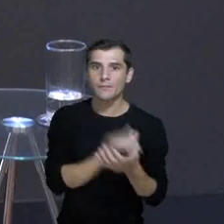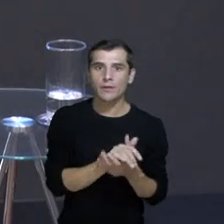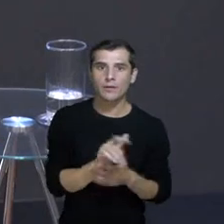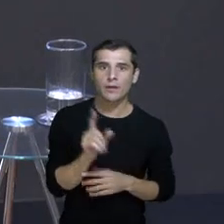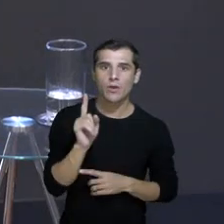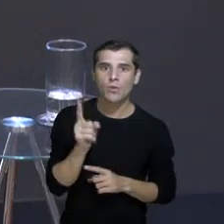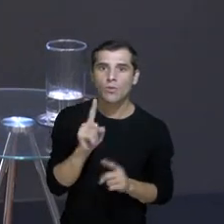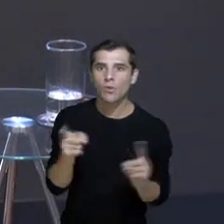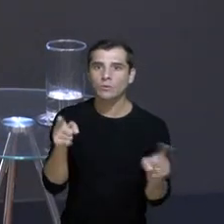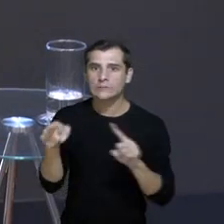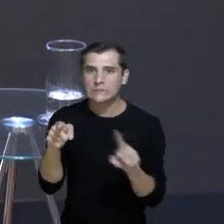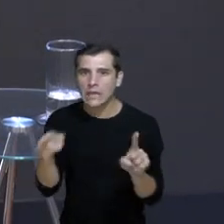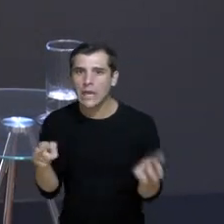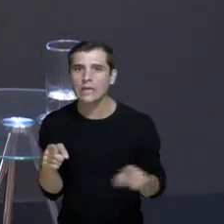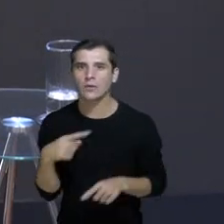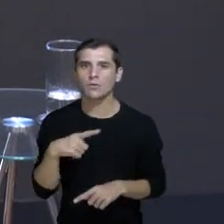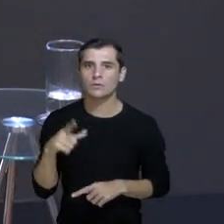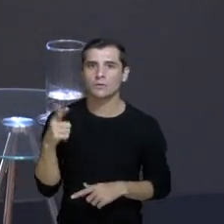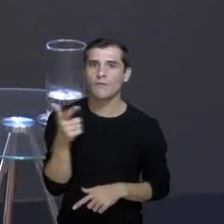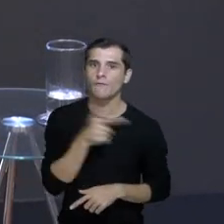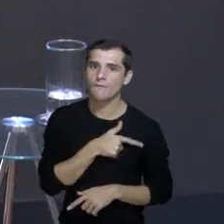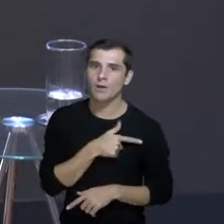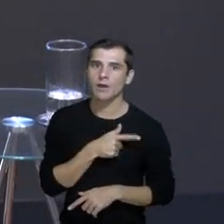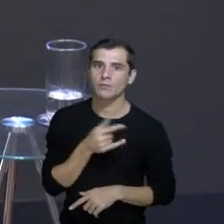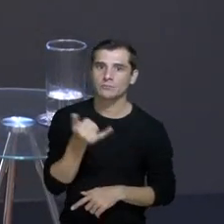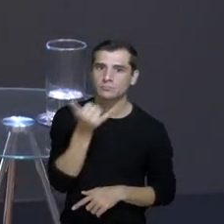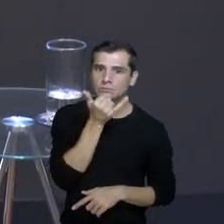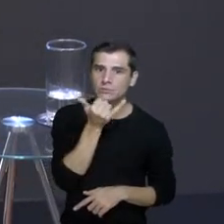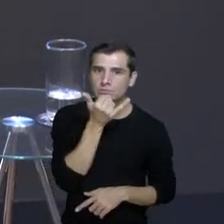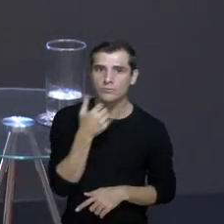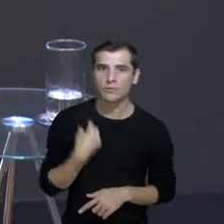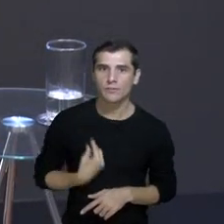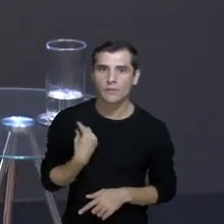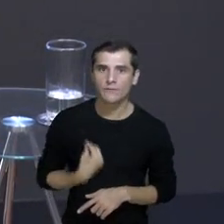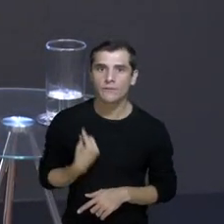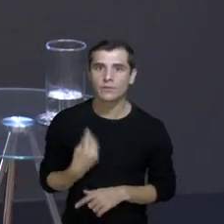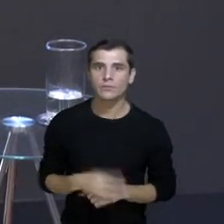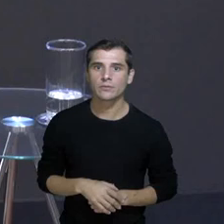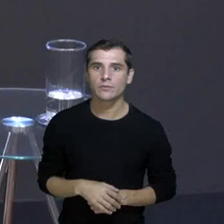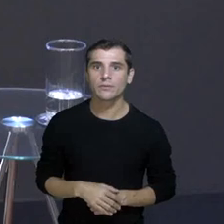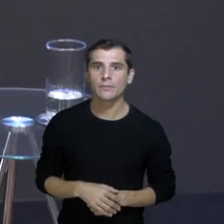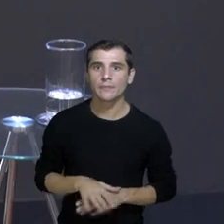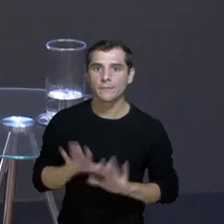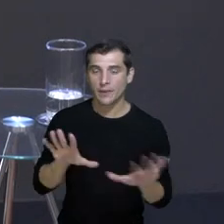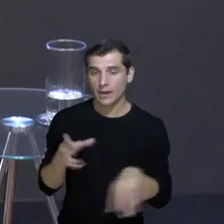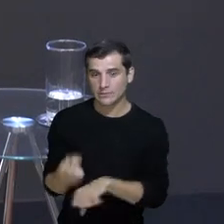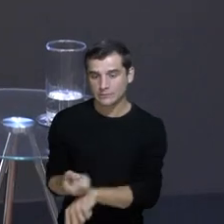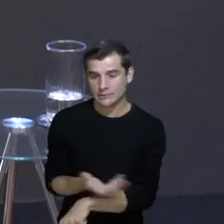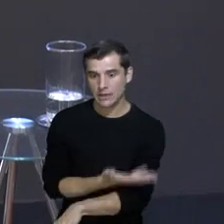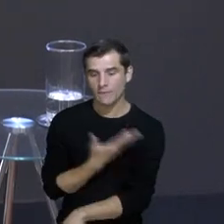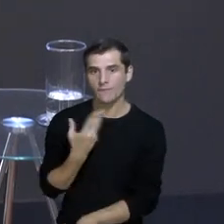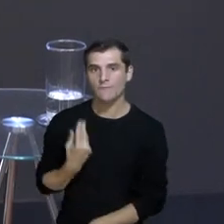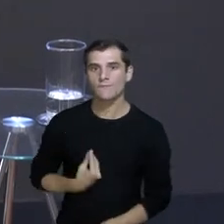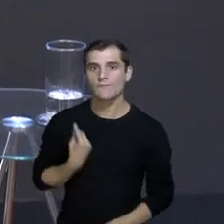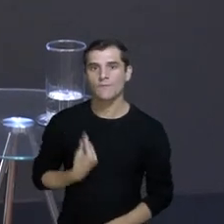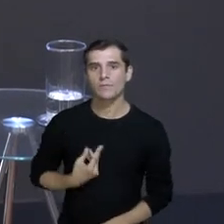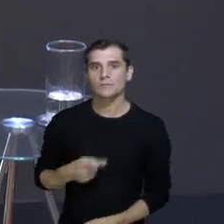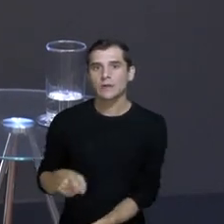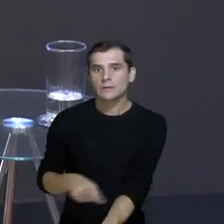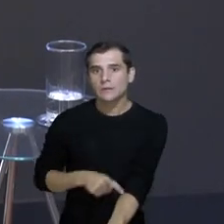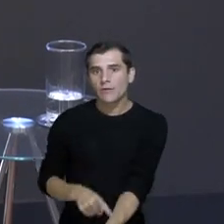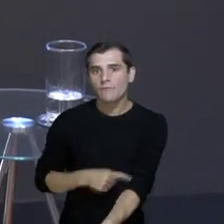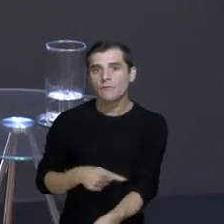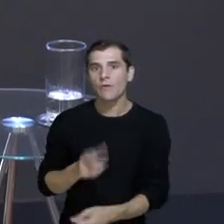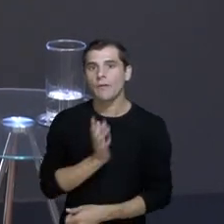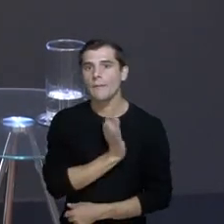isso é feio é feio é feio peço desculpa tá mas isso me emociona gente me deixa nervoso o meu coração